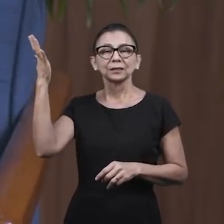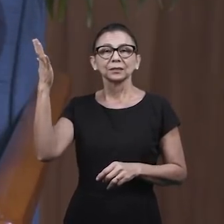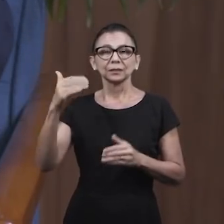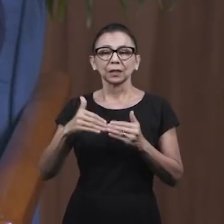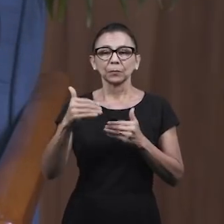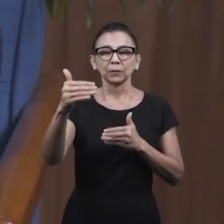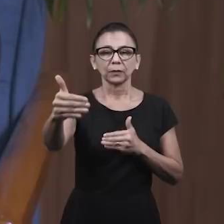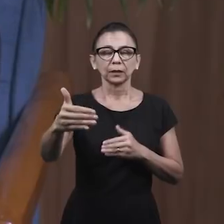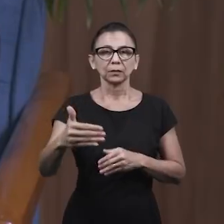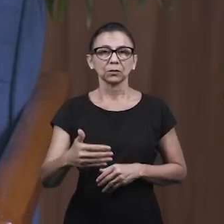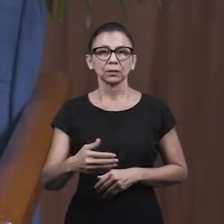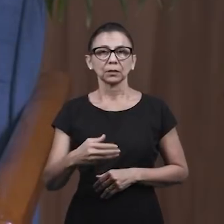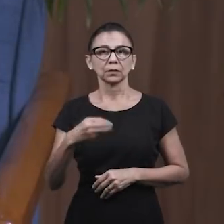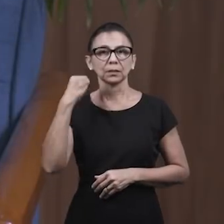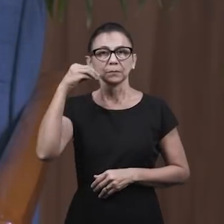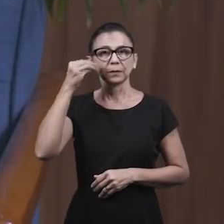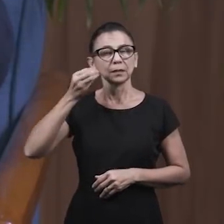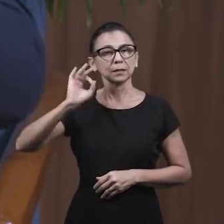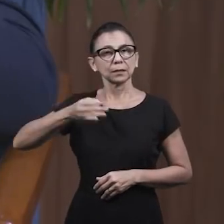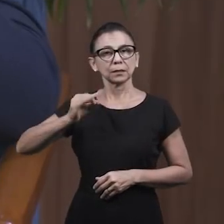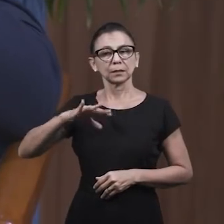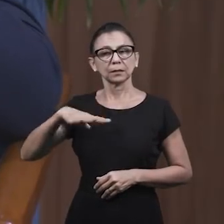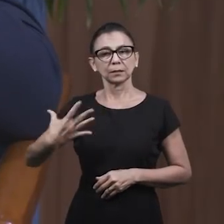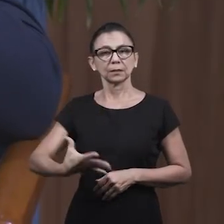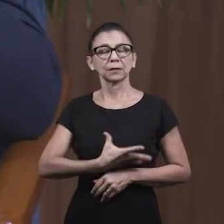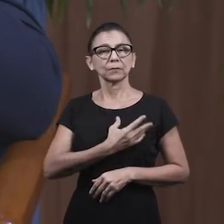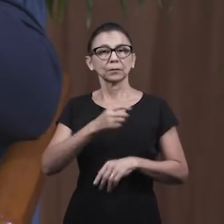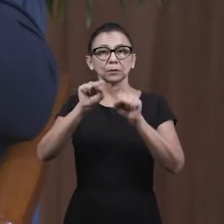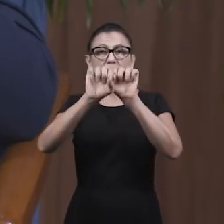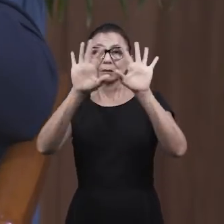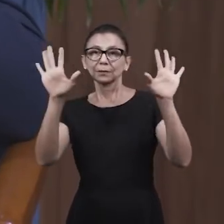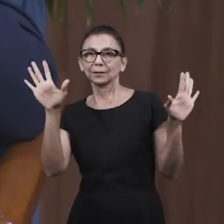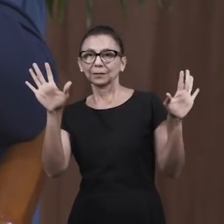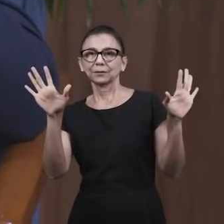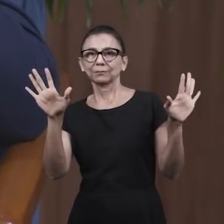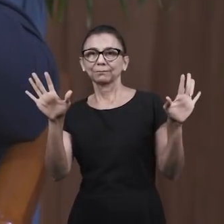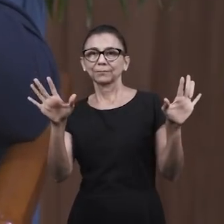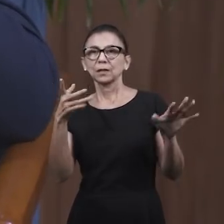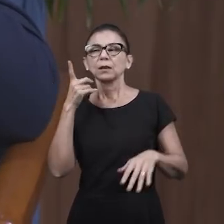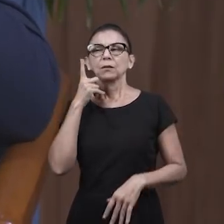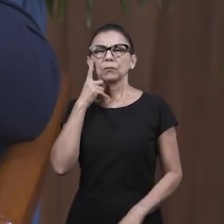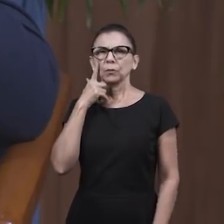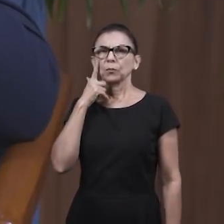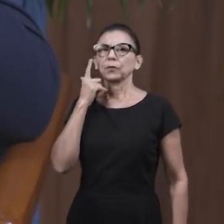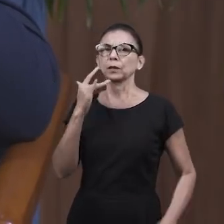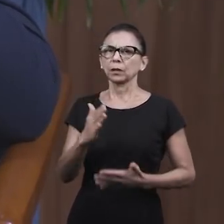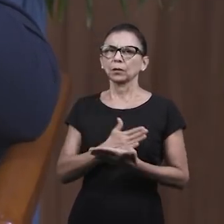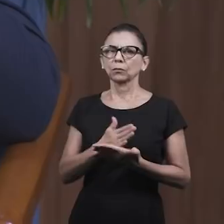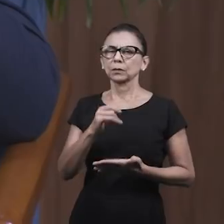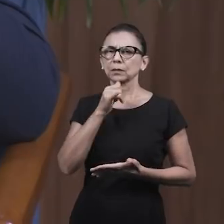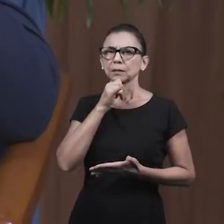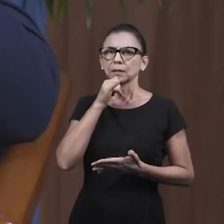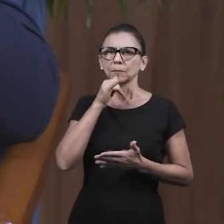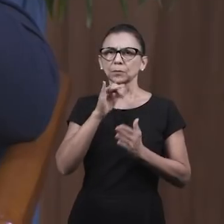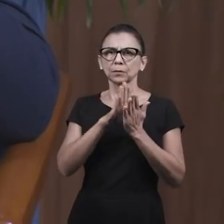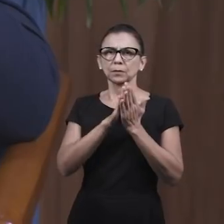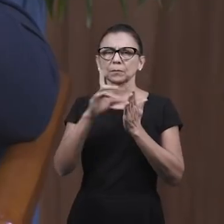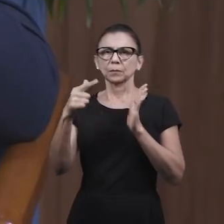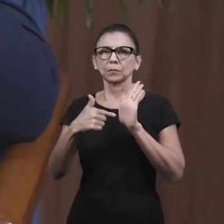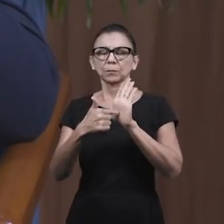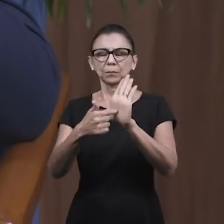maravilha da revelação do Senhor Jesus, da palavra, é trazer ao homem o conhecimento,